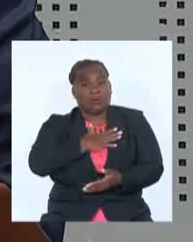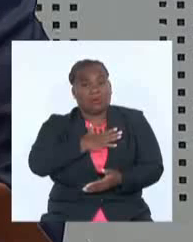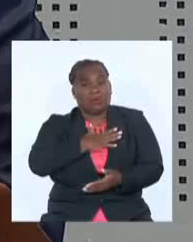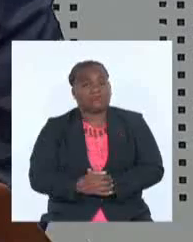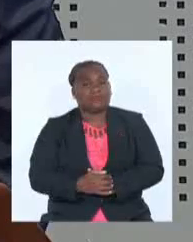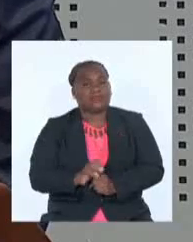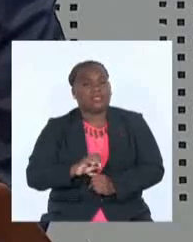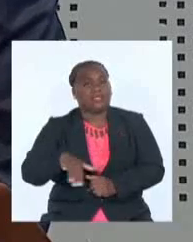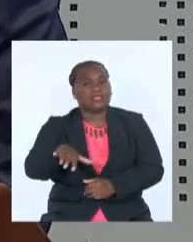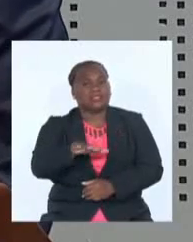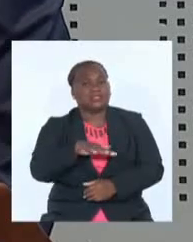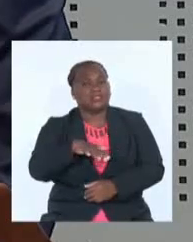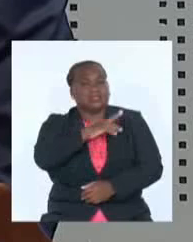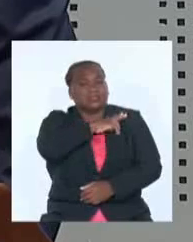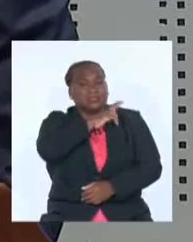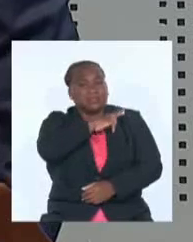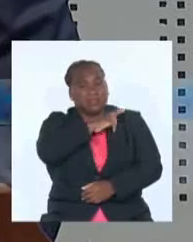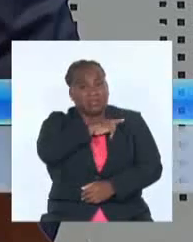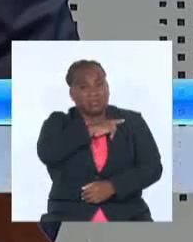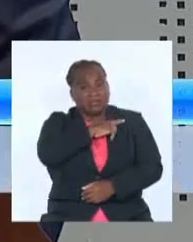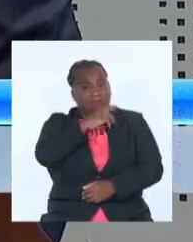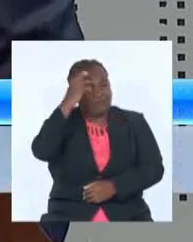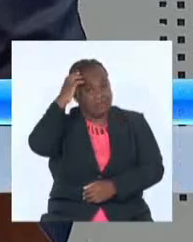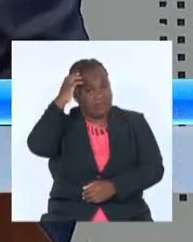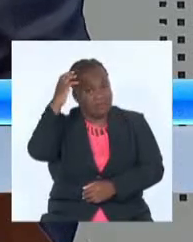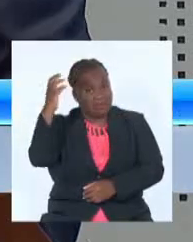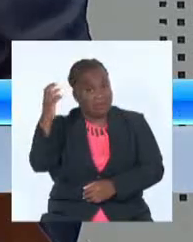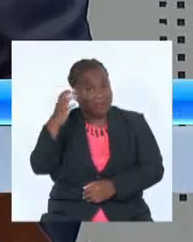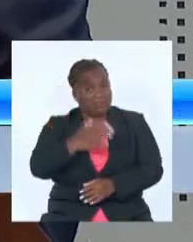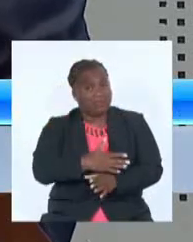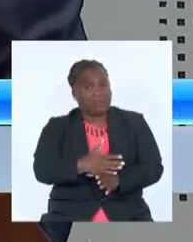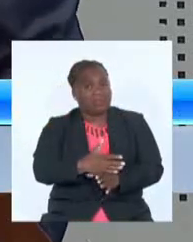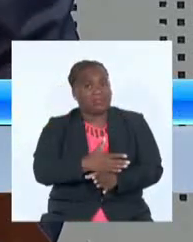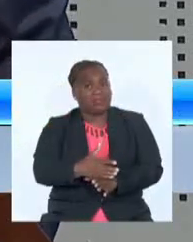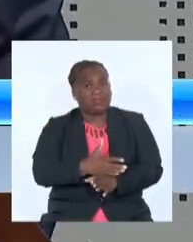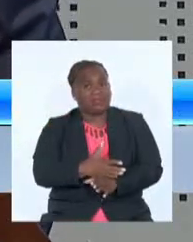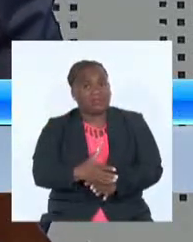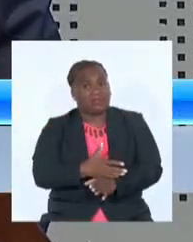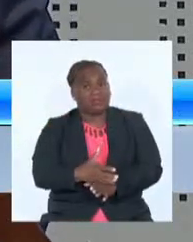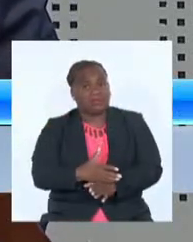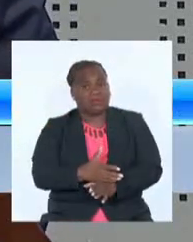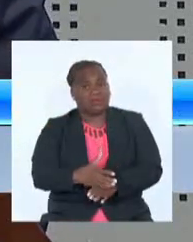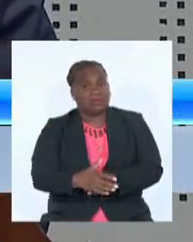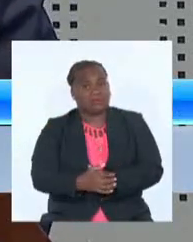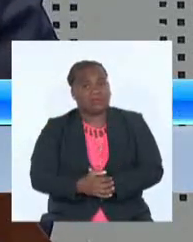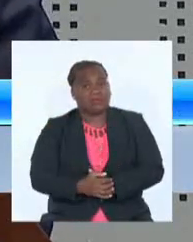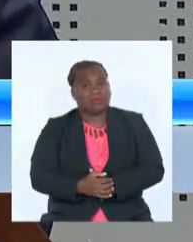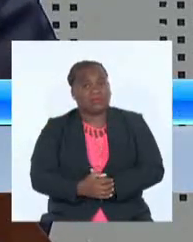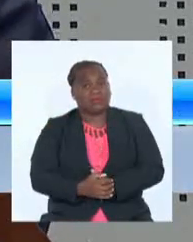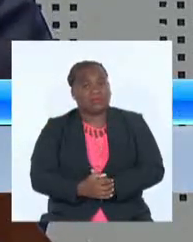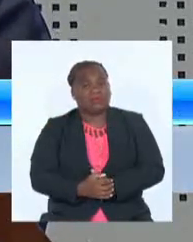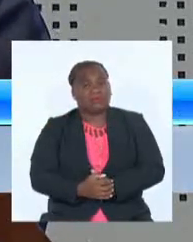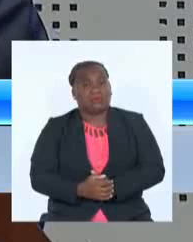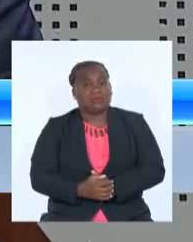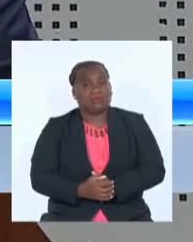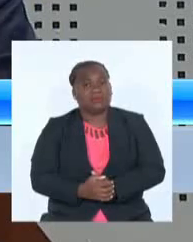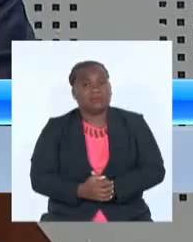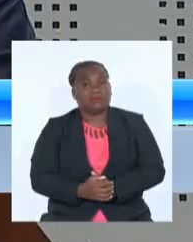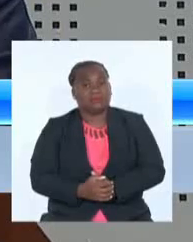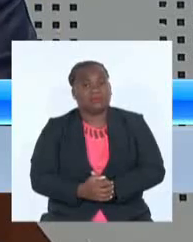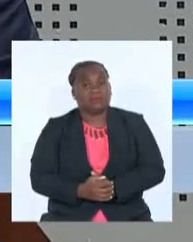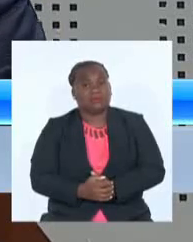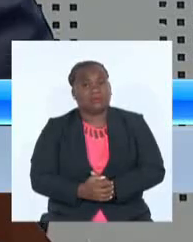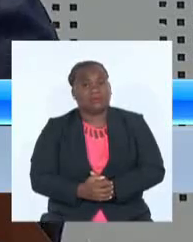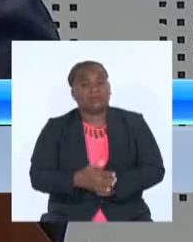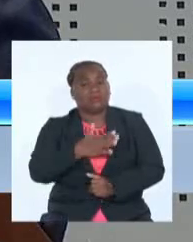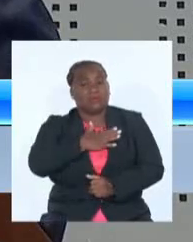Excelências, chefes de Estado y de Governo, distintos convidados, minhas senhoras y meus senhores, constitui